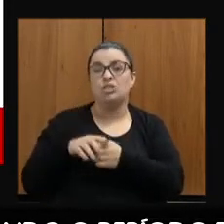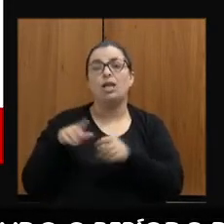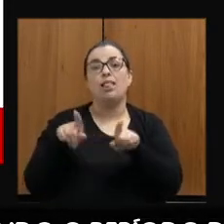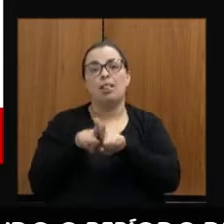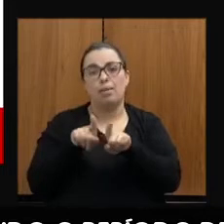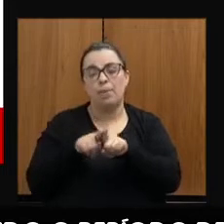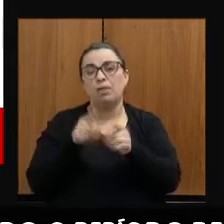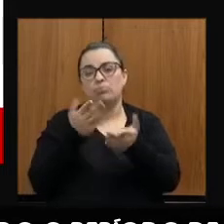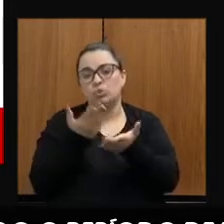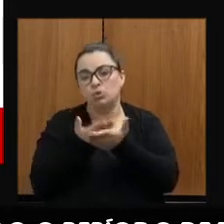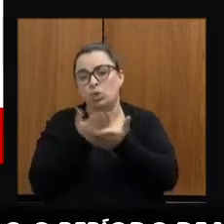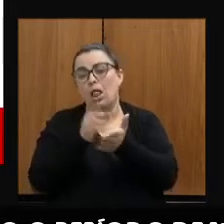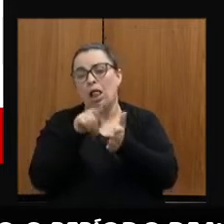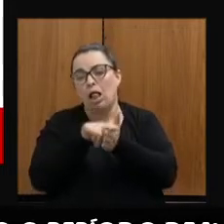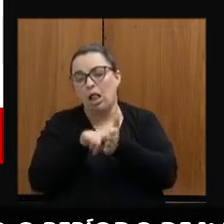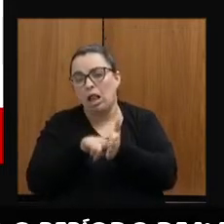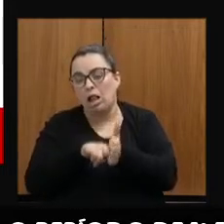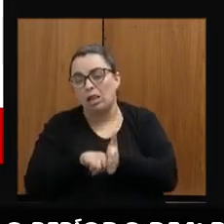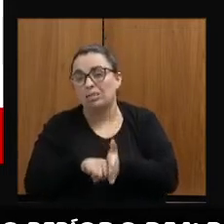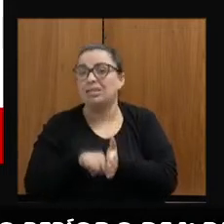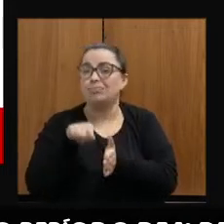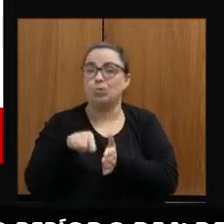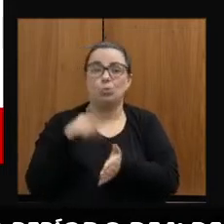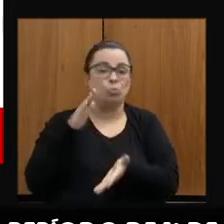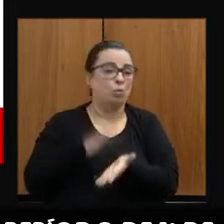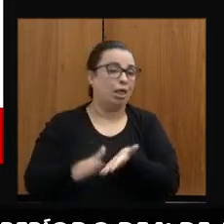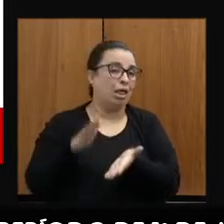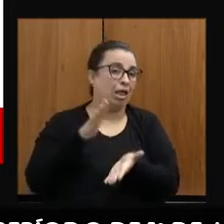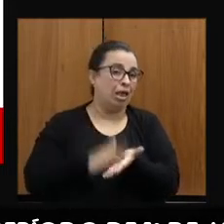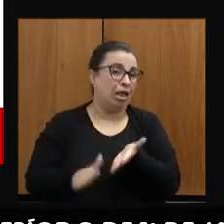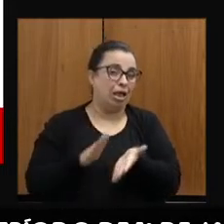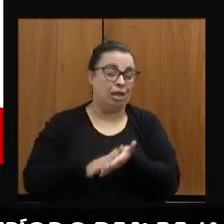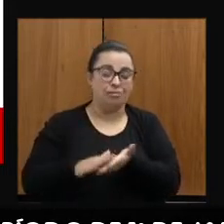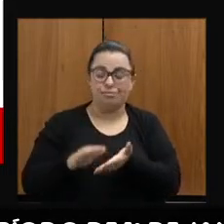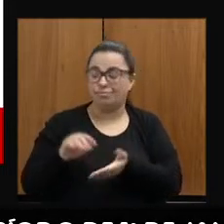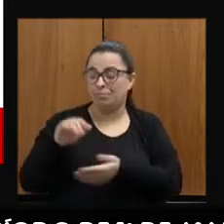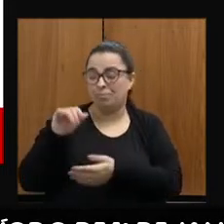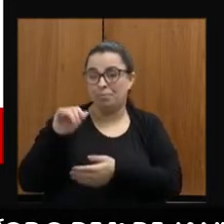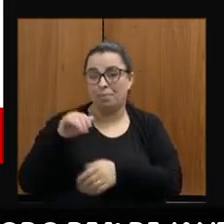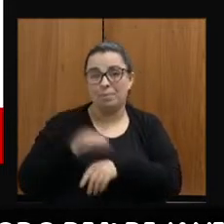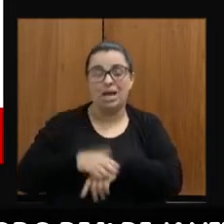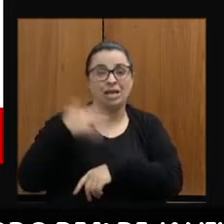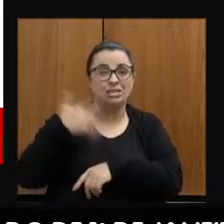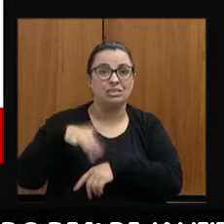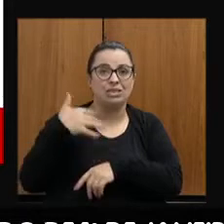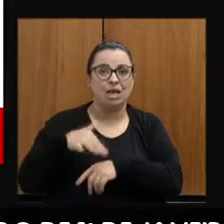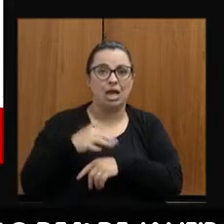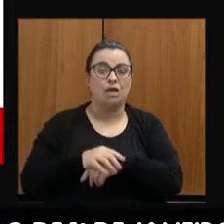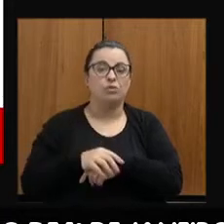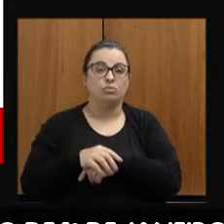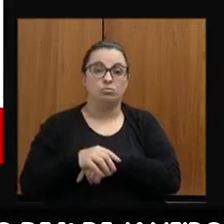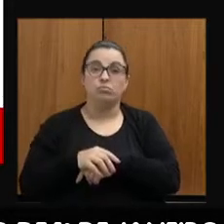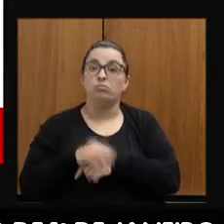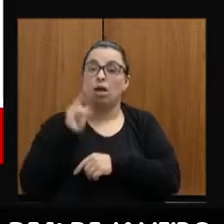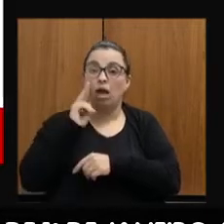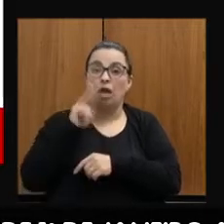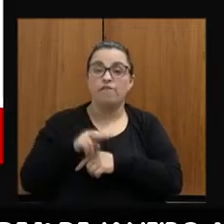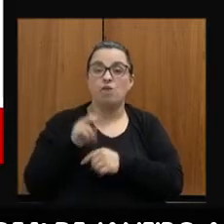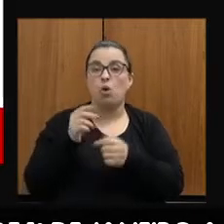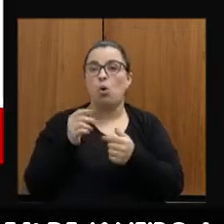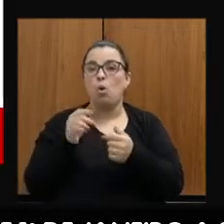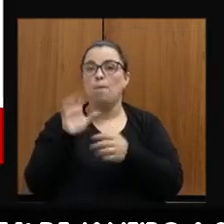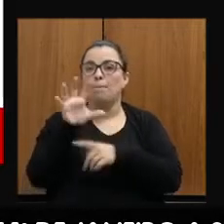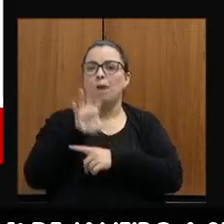infelizmente geravam um custo ainda superior O que é intuitivo porque quando suavizaram o mapa percebe-se que ele é mais